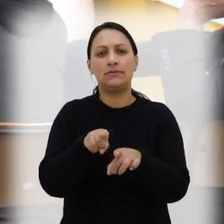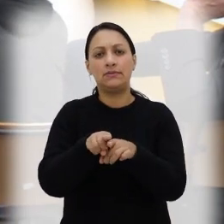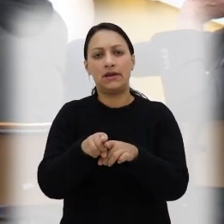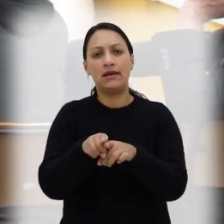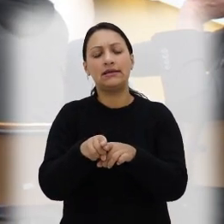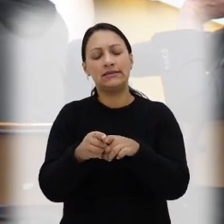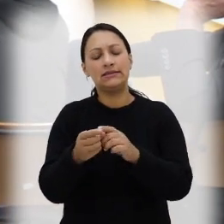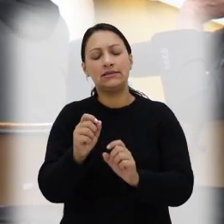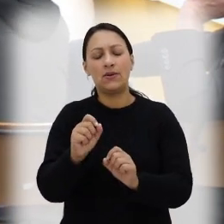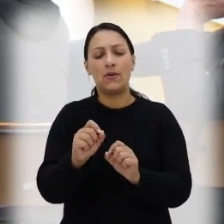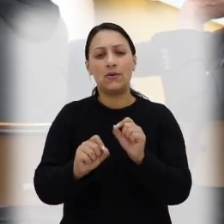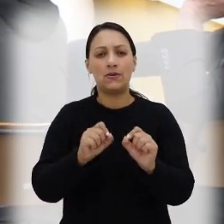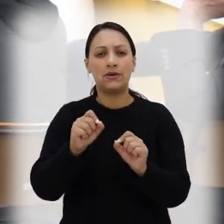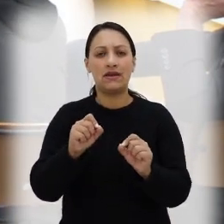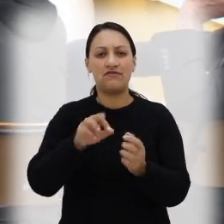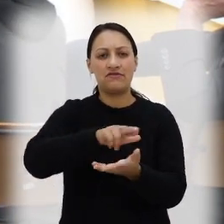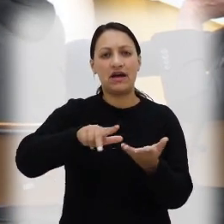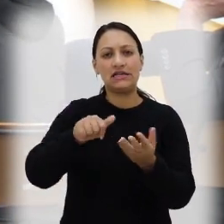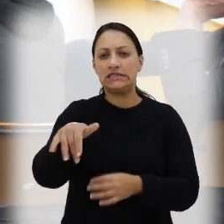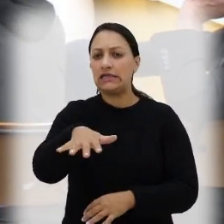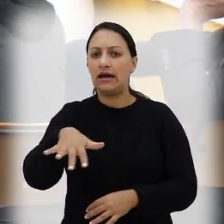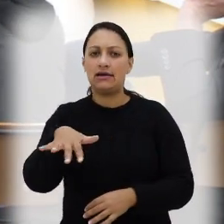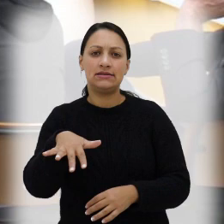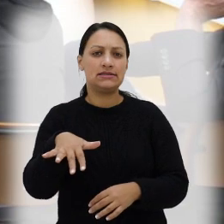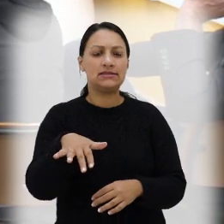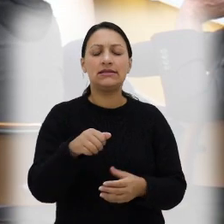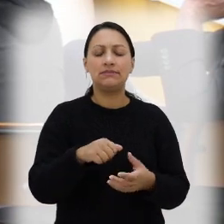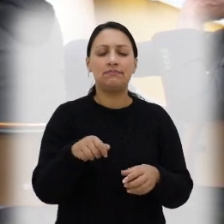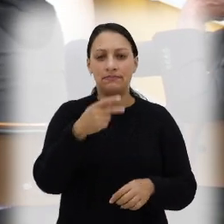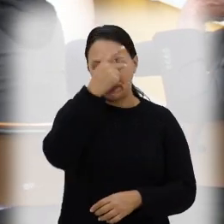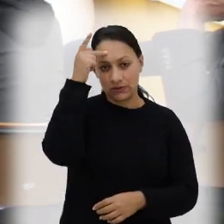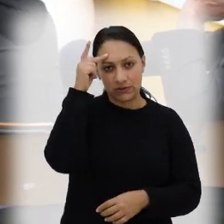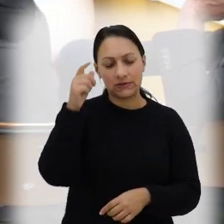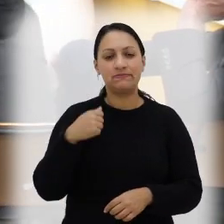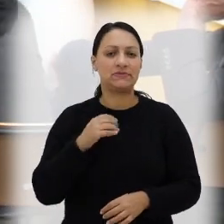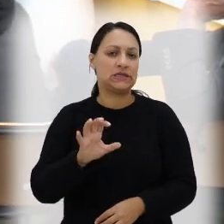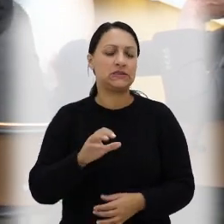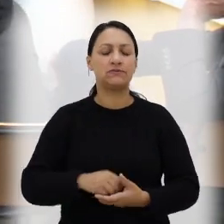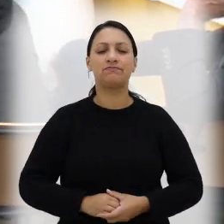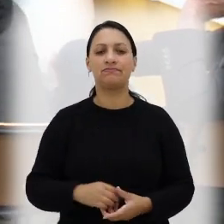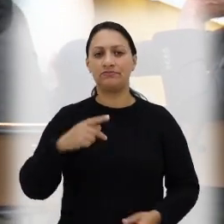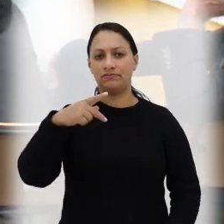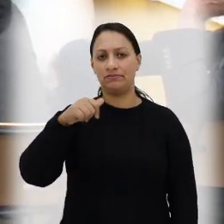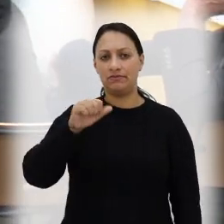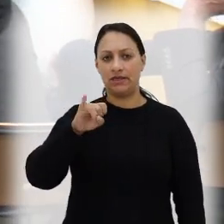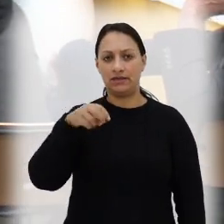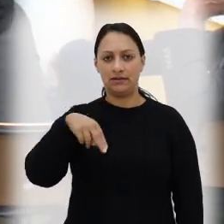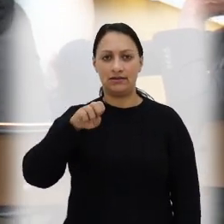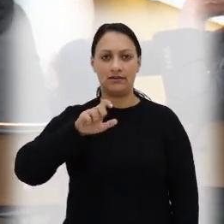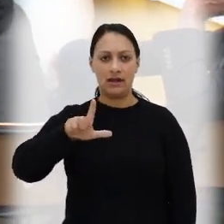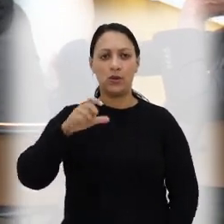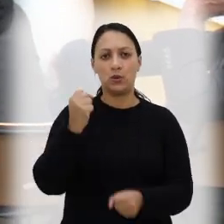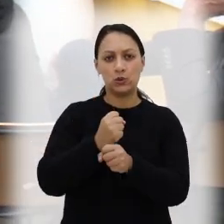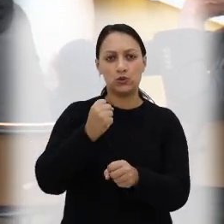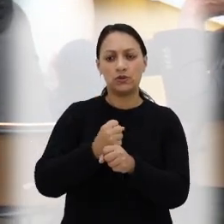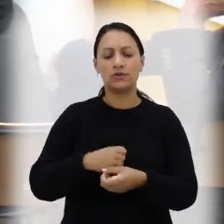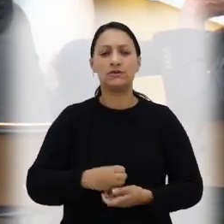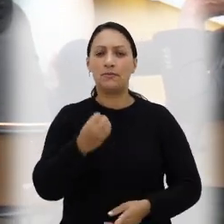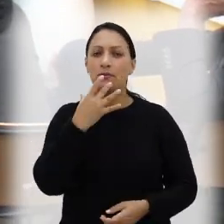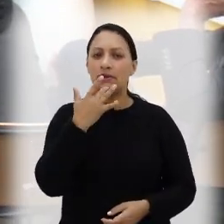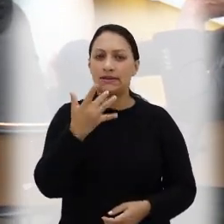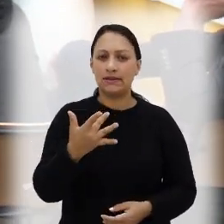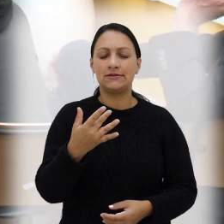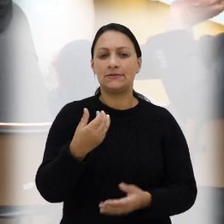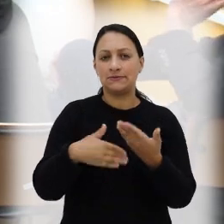soluções com várias pessoas, assim, de várias áreas. Isso aí. Obrigada. Painel Construções. Boa tarde, pessoal, tudo